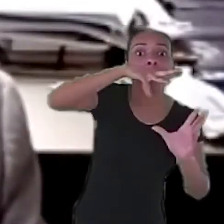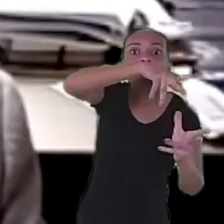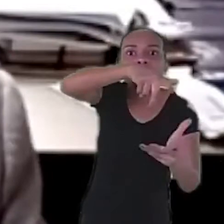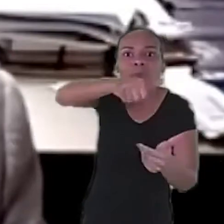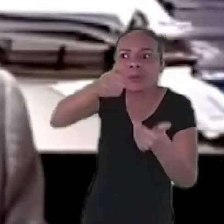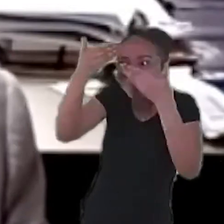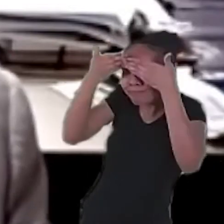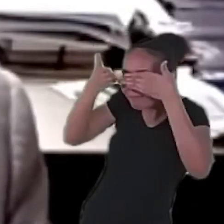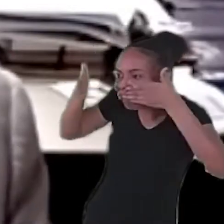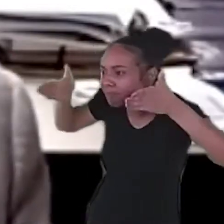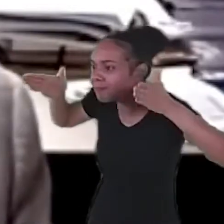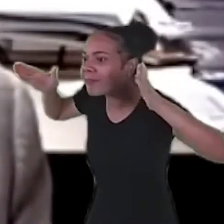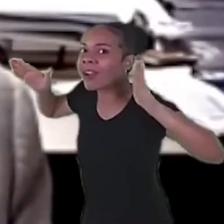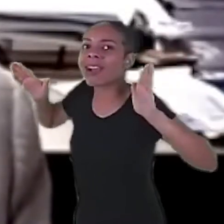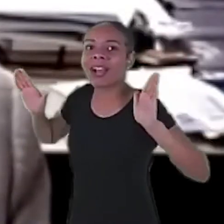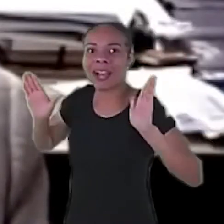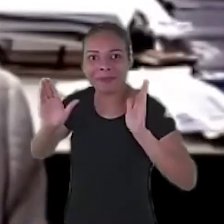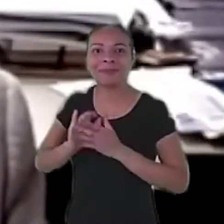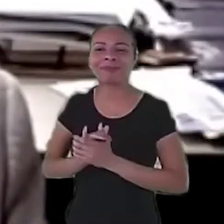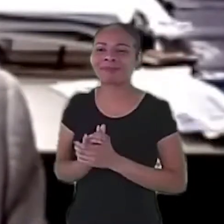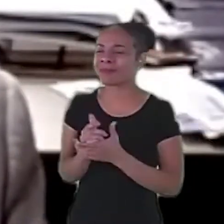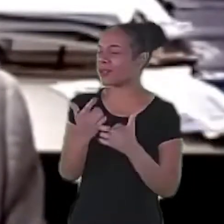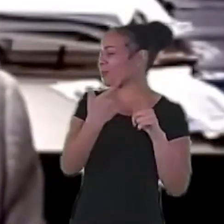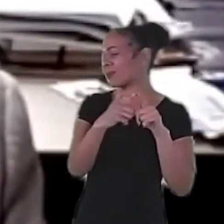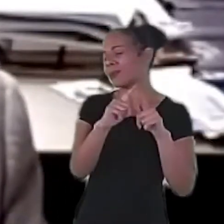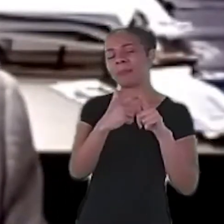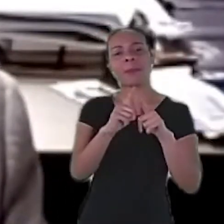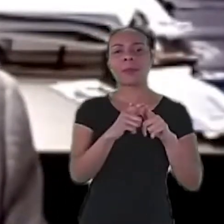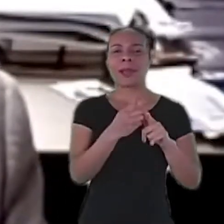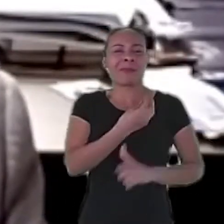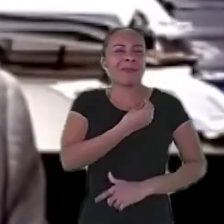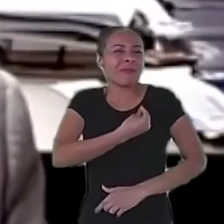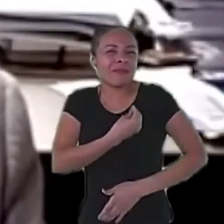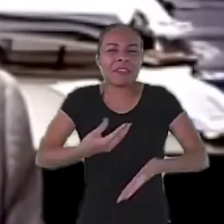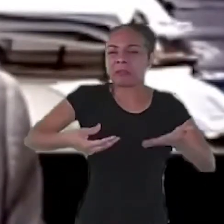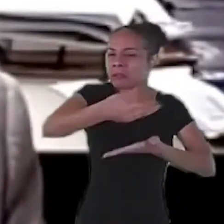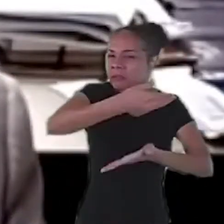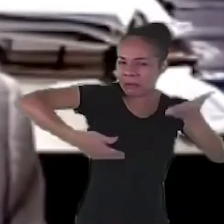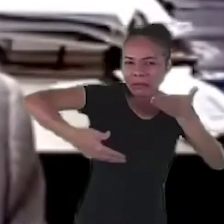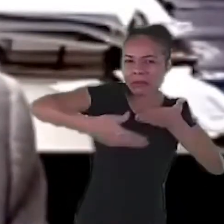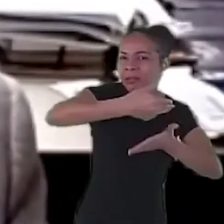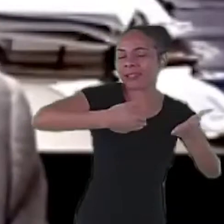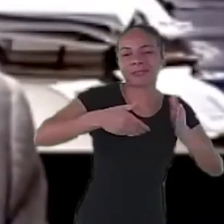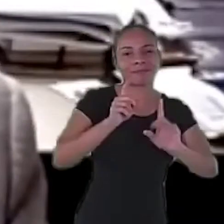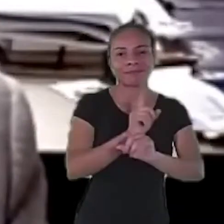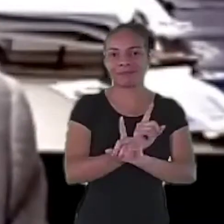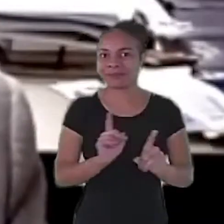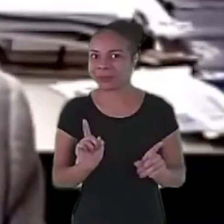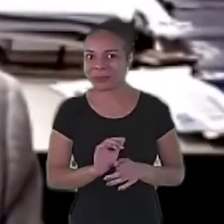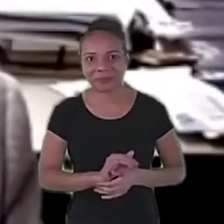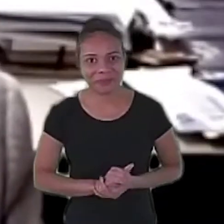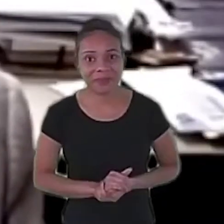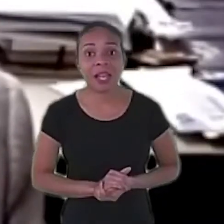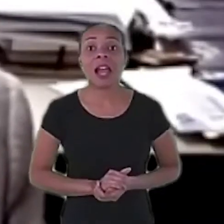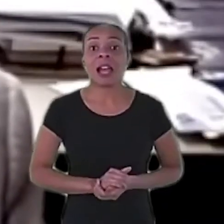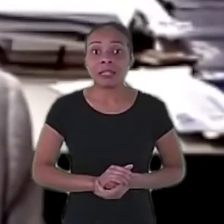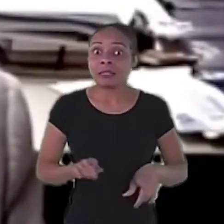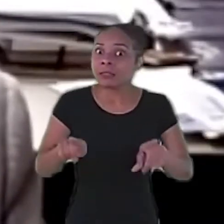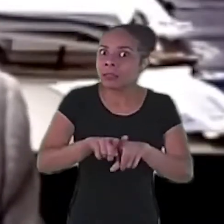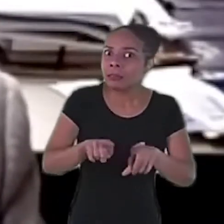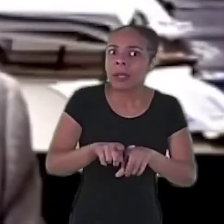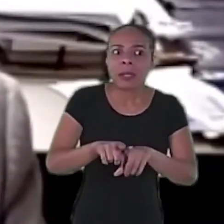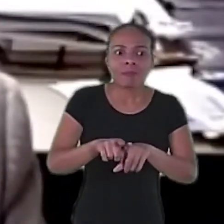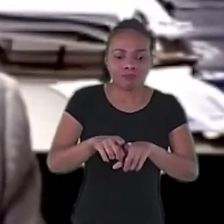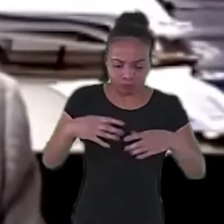aberta, tá certo? Não há nenhum problema de convivência, de entendimento, e até a maneira de vestir e de